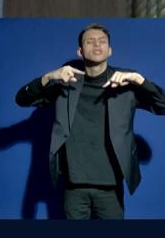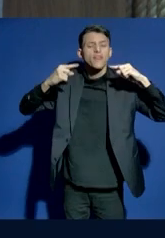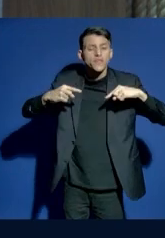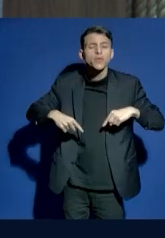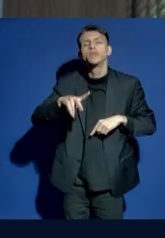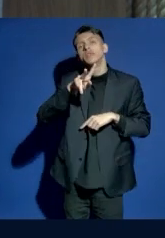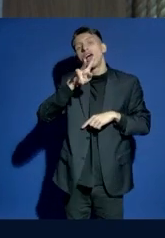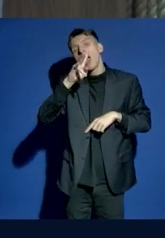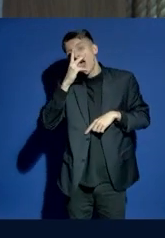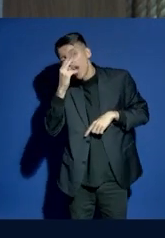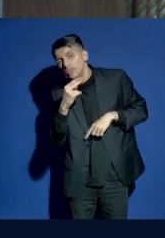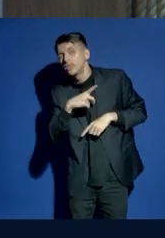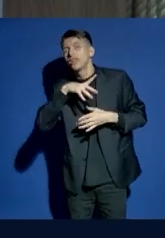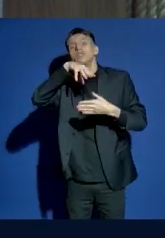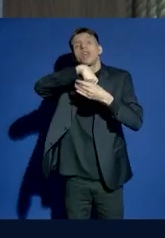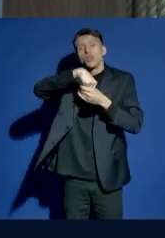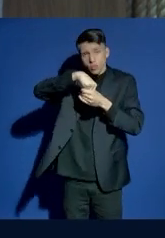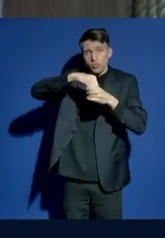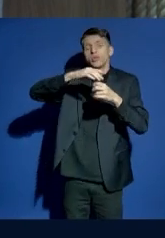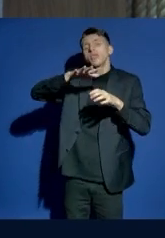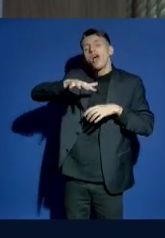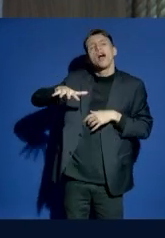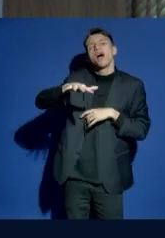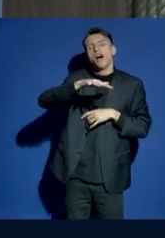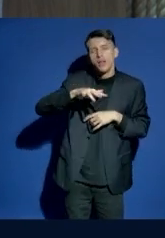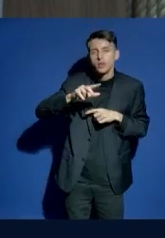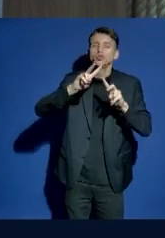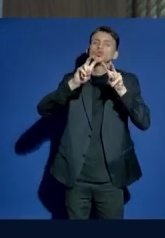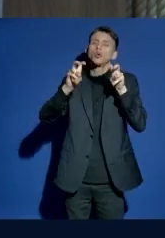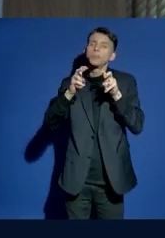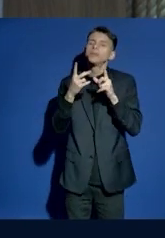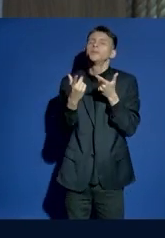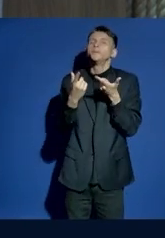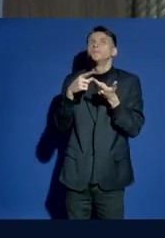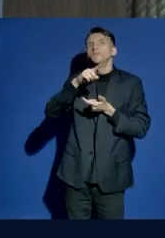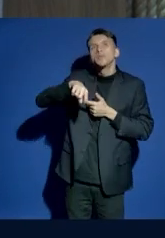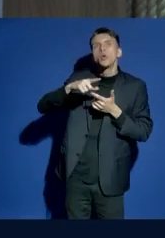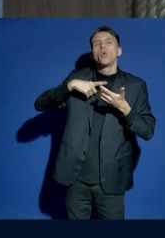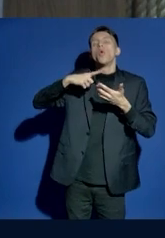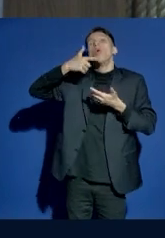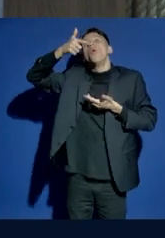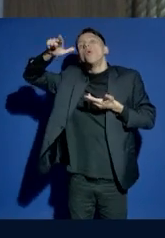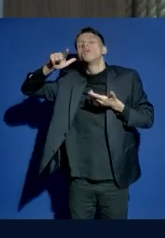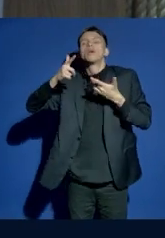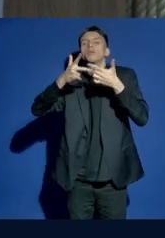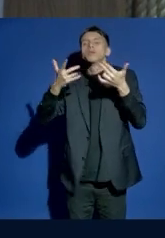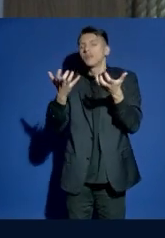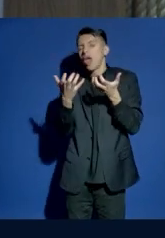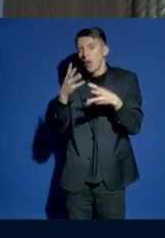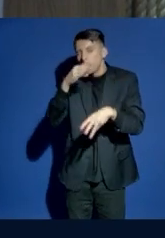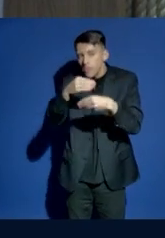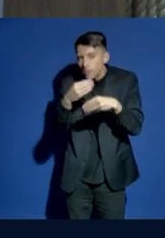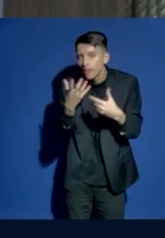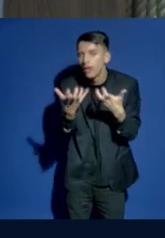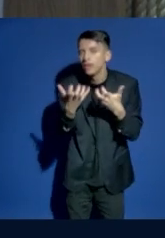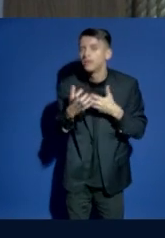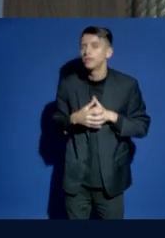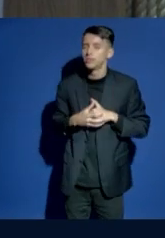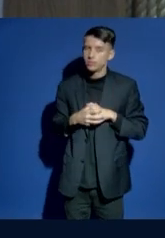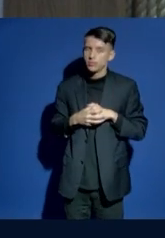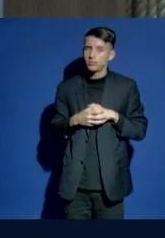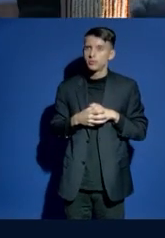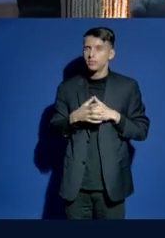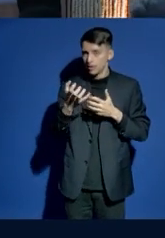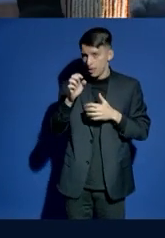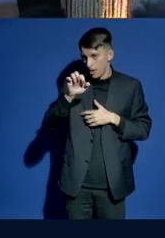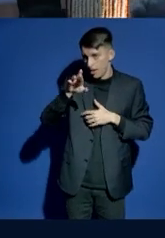vocês acham que tem no setor. Além do regulatório, vocês têm algum outro ponto que vocês gostariam de citar? Você ia